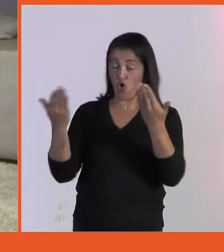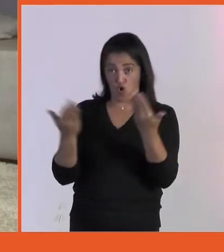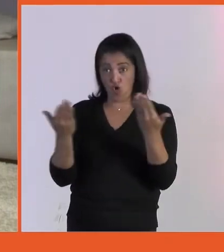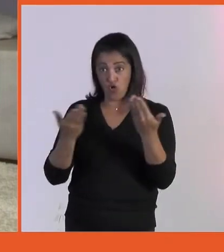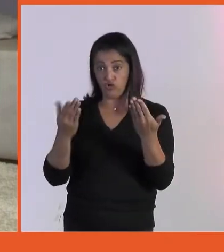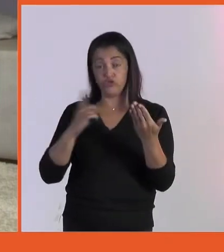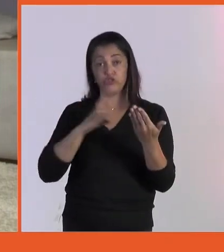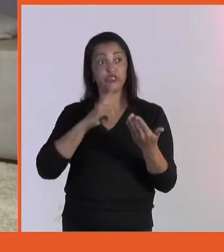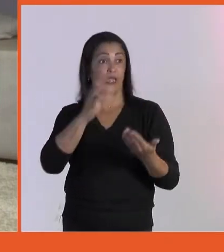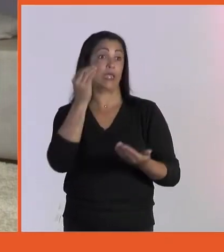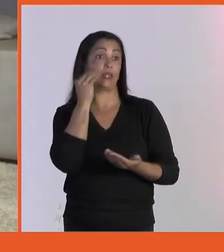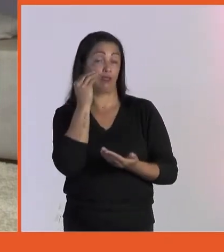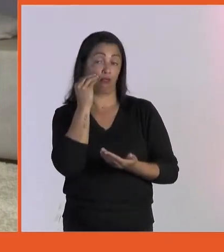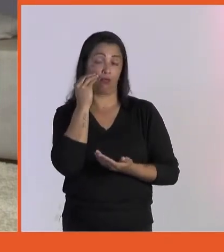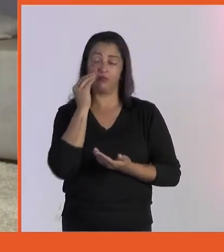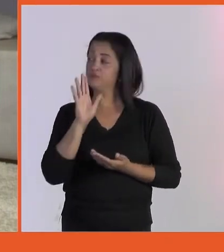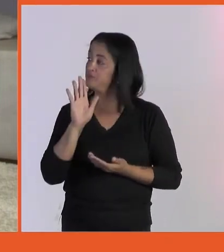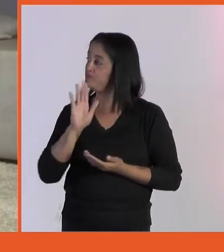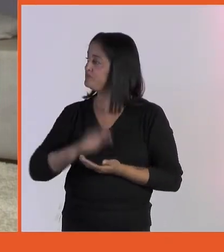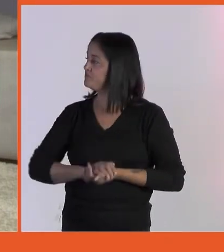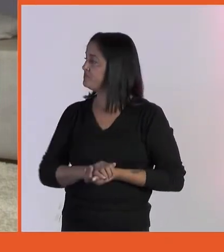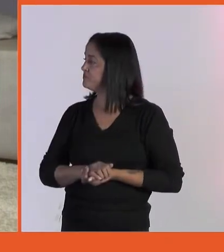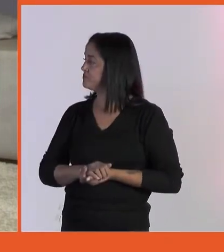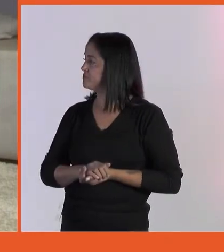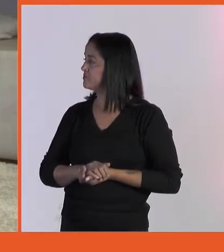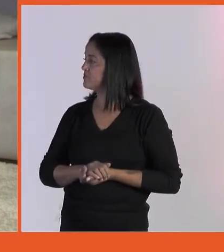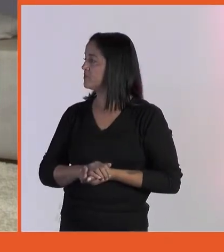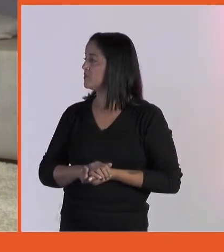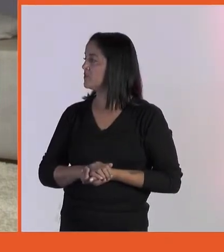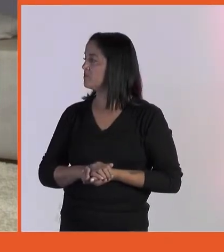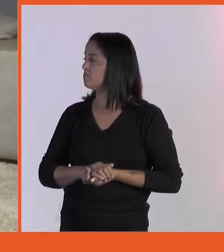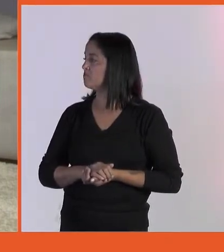desde que eu entrei na Twitch, sei lá,